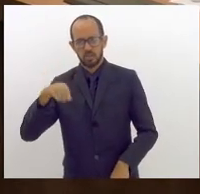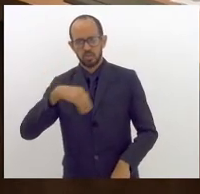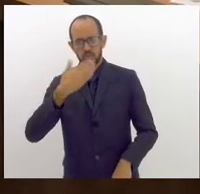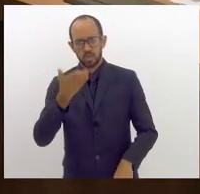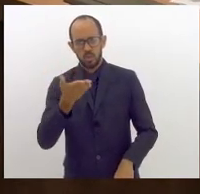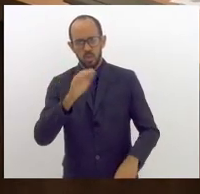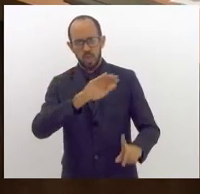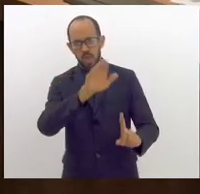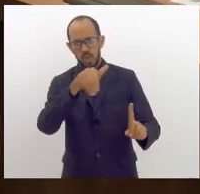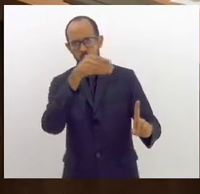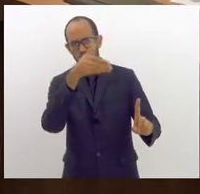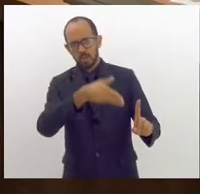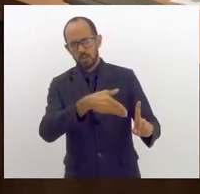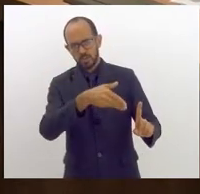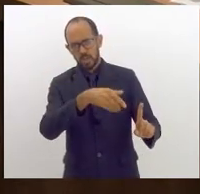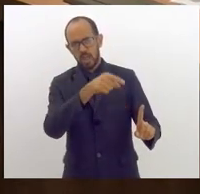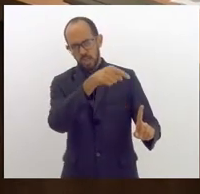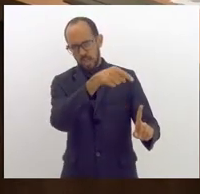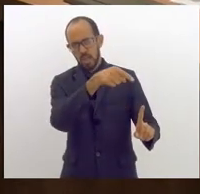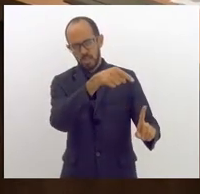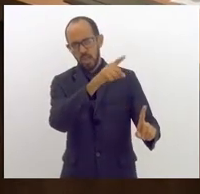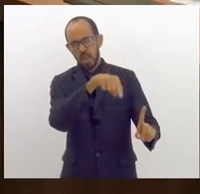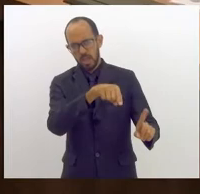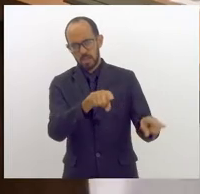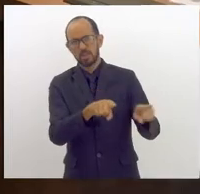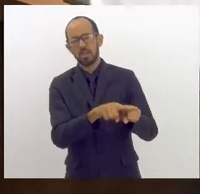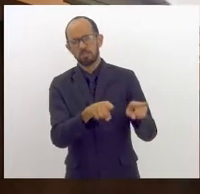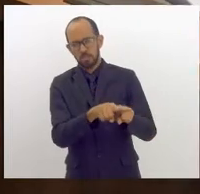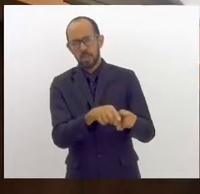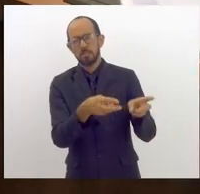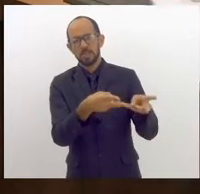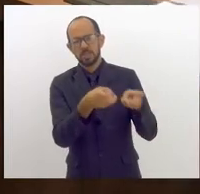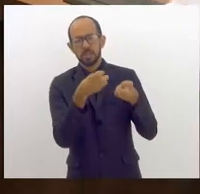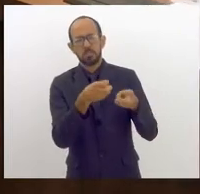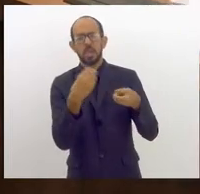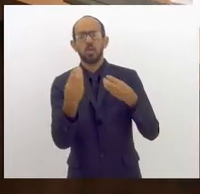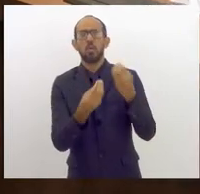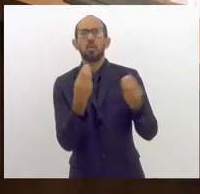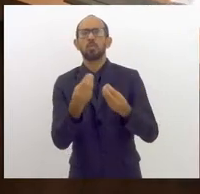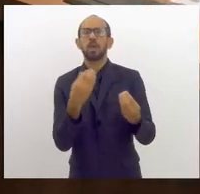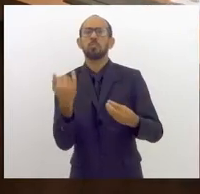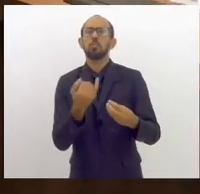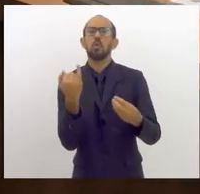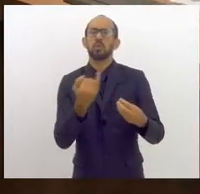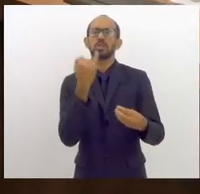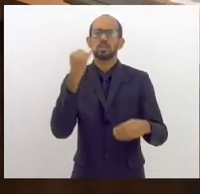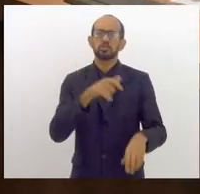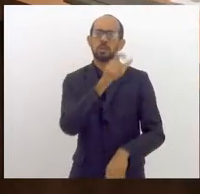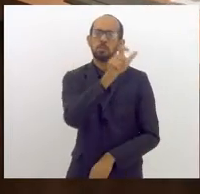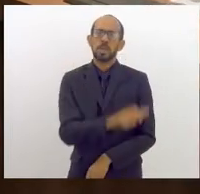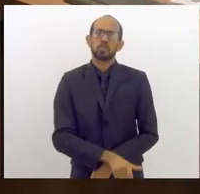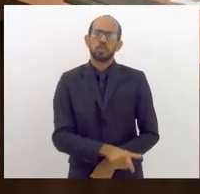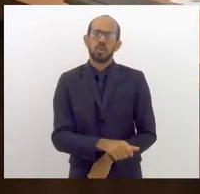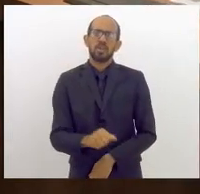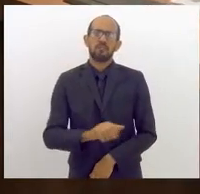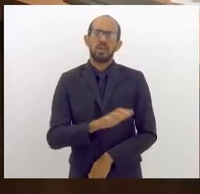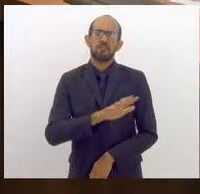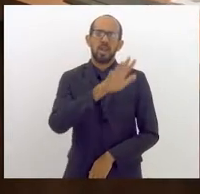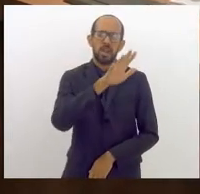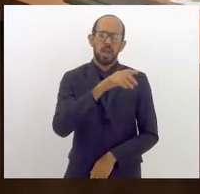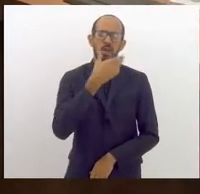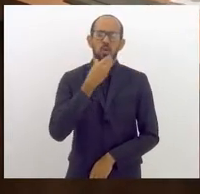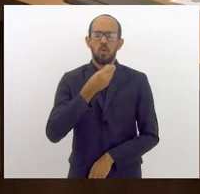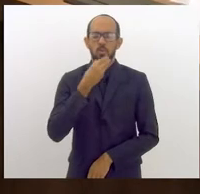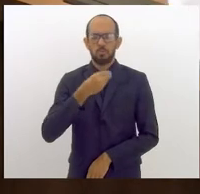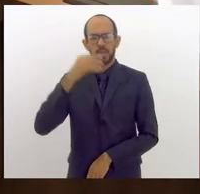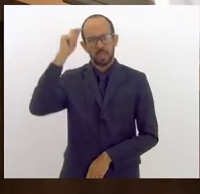é reconhecer Anderson Clark como uma figura importante da favela da Periferia um homem